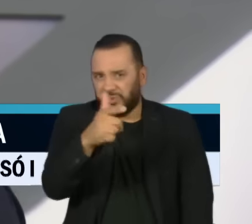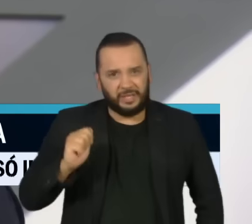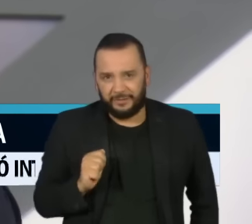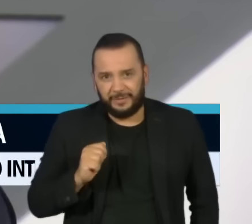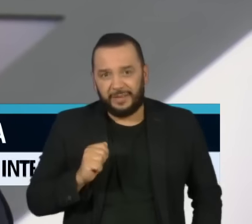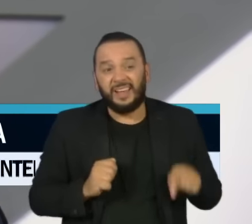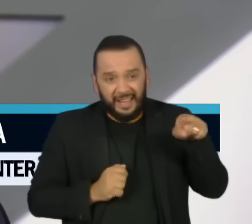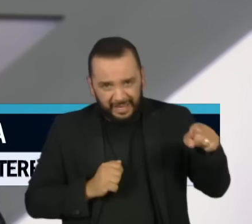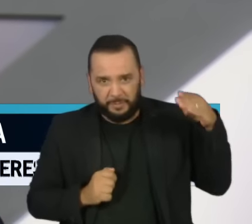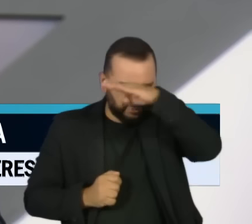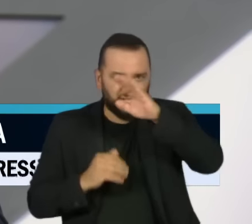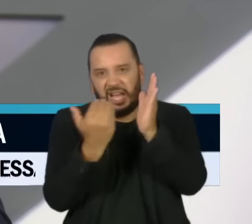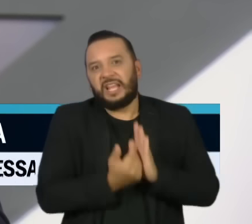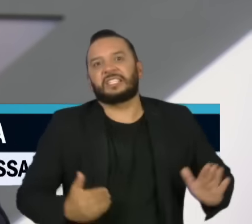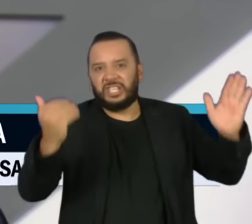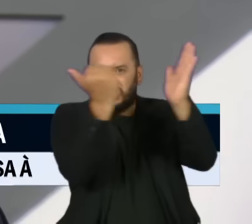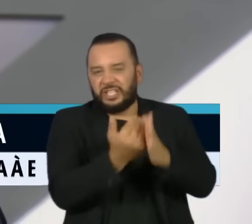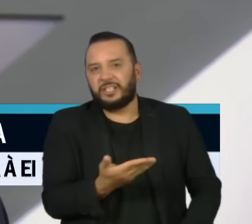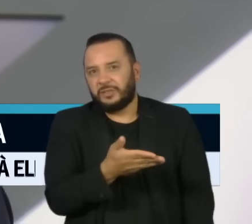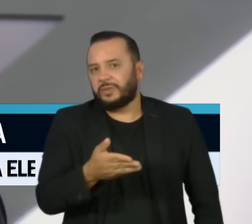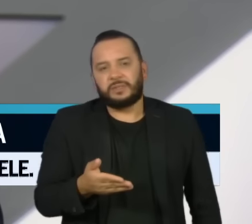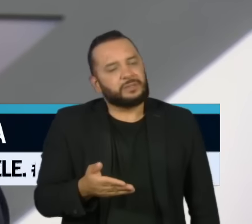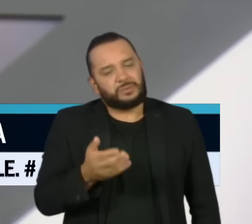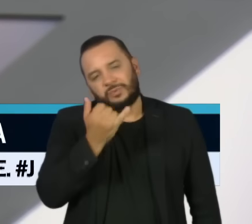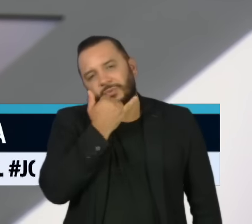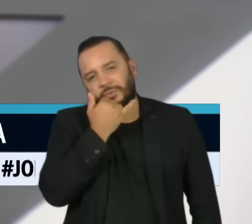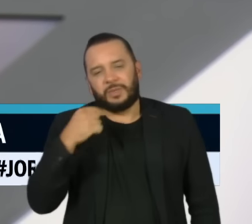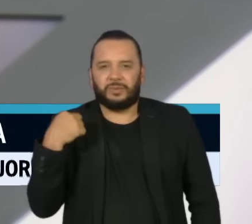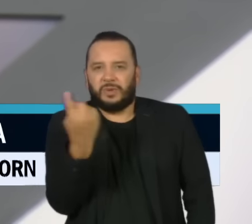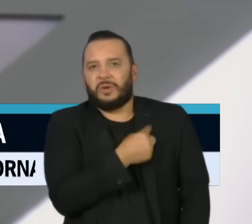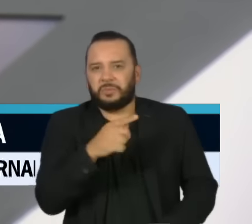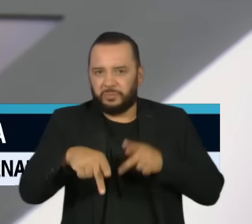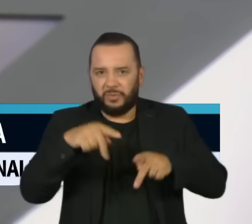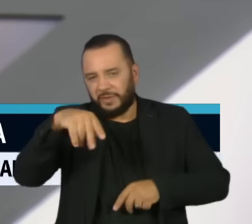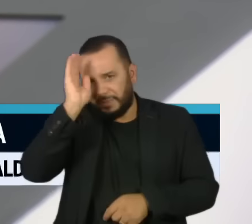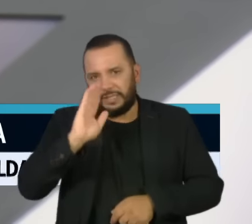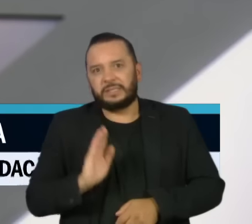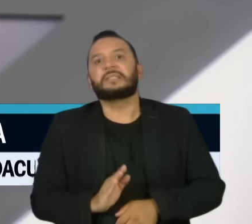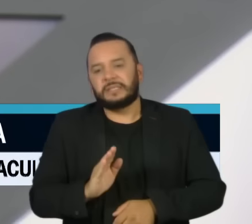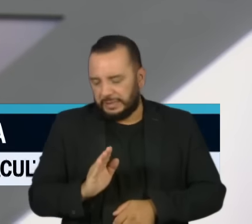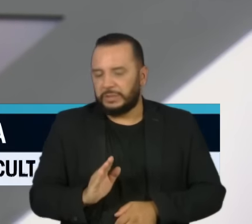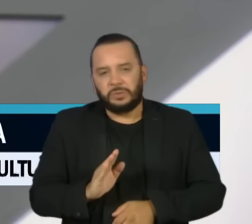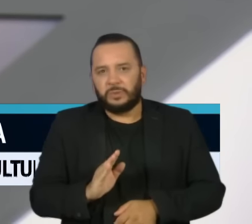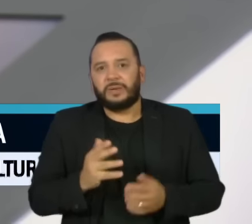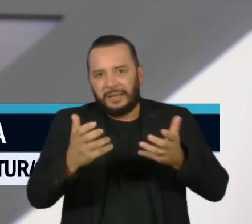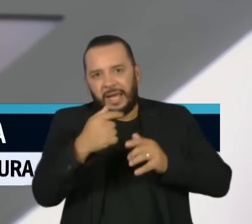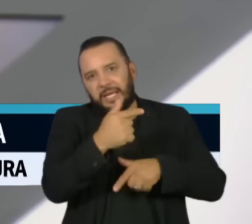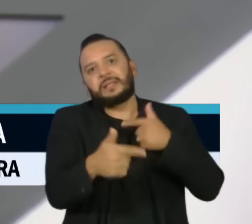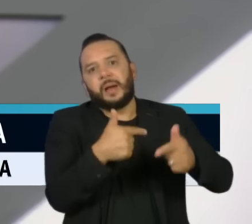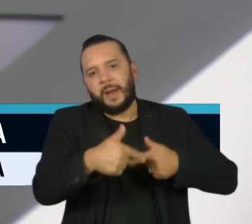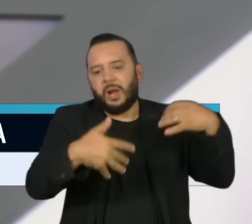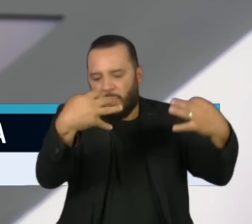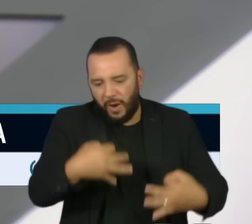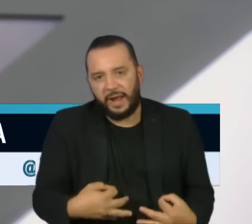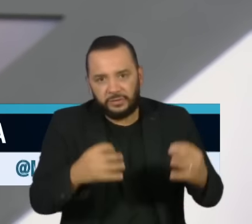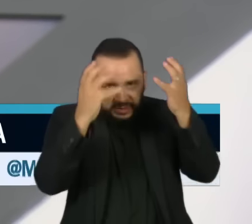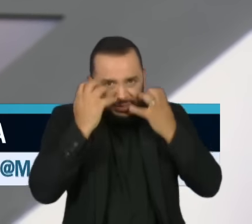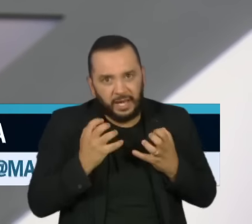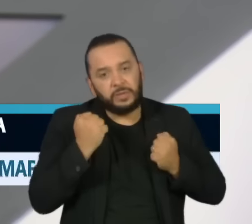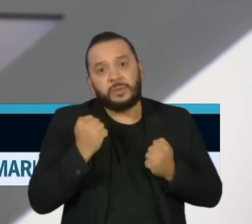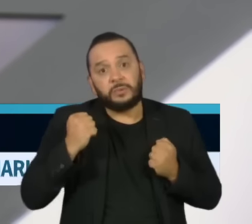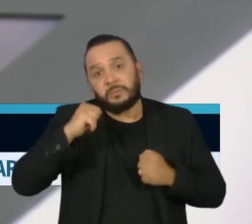essa dúvida. Será que é isso mesmo? Ele não pode permitir que nós, brasileiros, tenhamos essa dúvida. Nós queremos que ele seja correto, que ele seja sério e que ele entenda que o